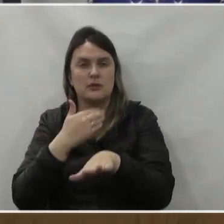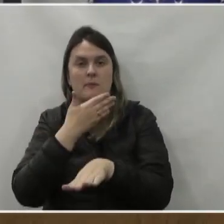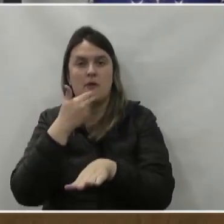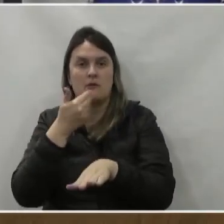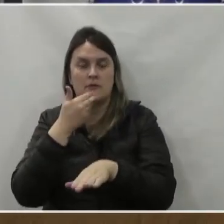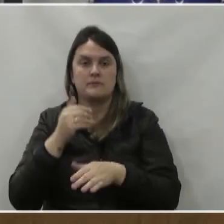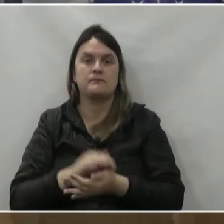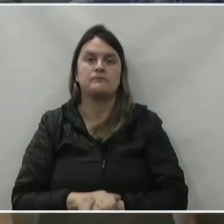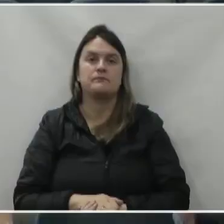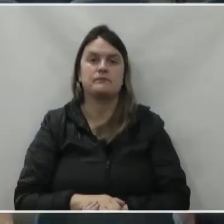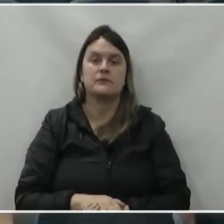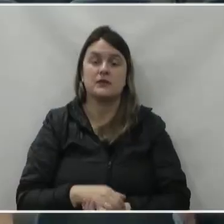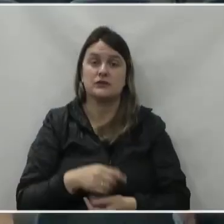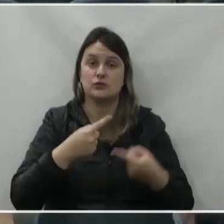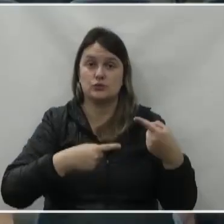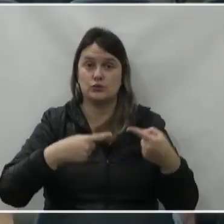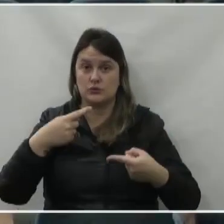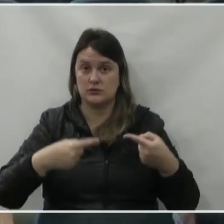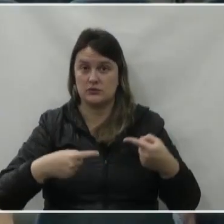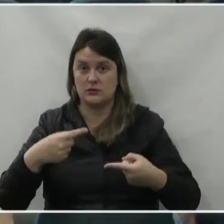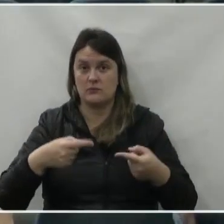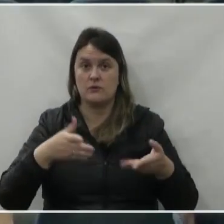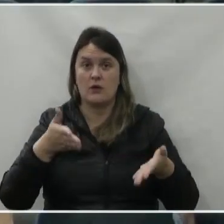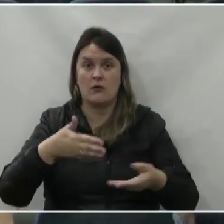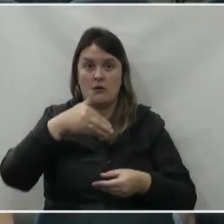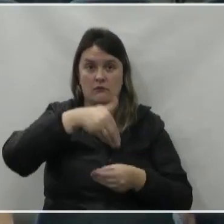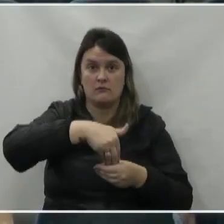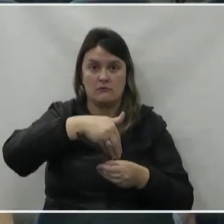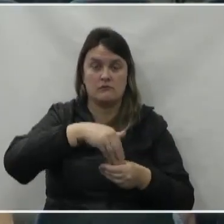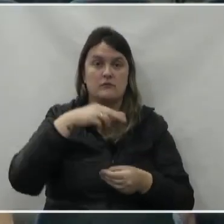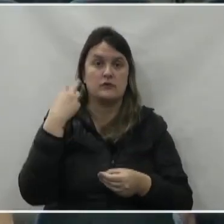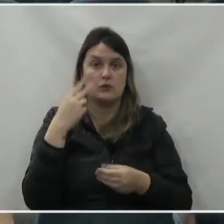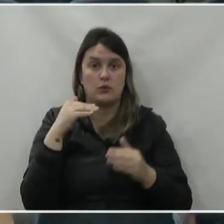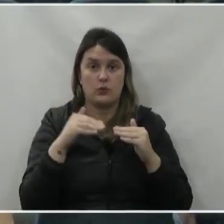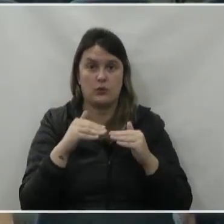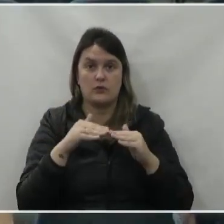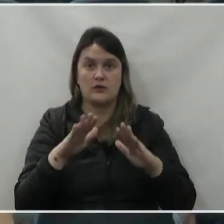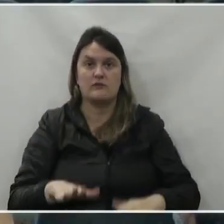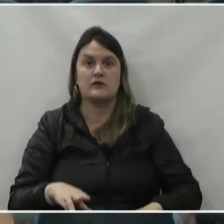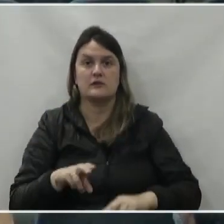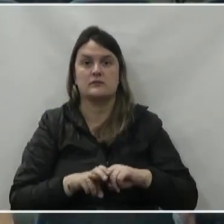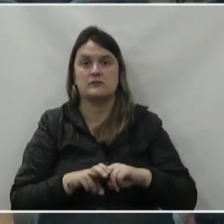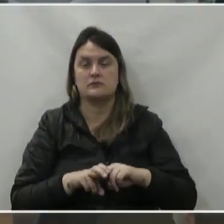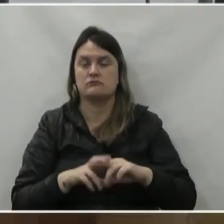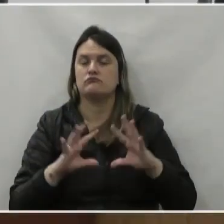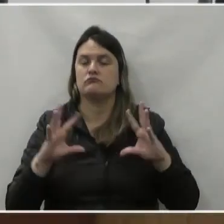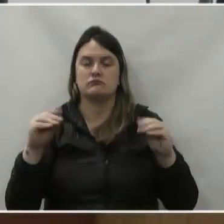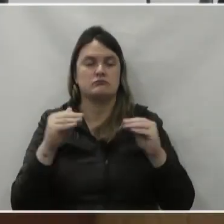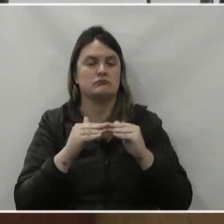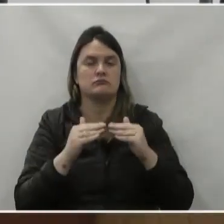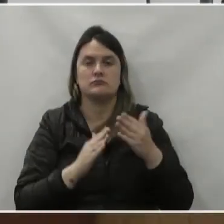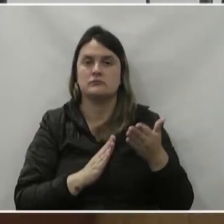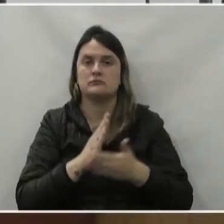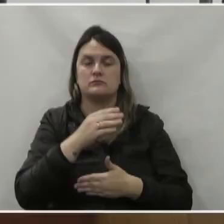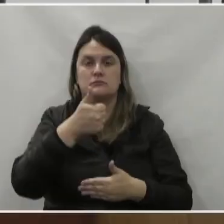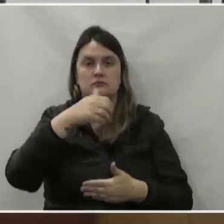local. Em discussão? Em votação, senhores vereadores que aprovam, permaneçam como estão. Aprovado o requerimento